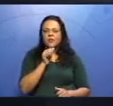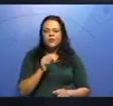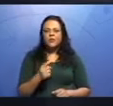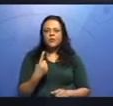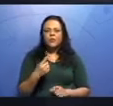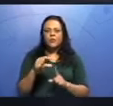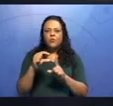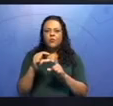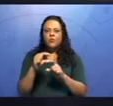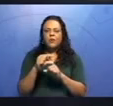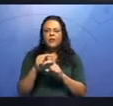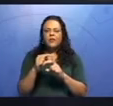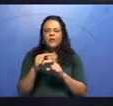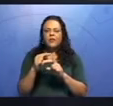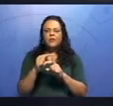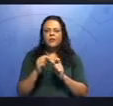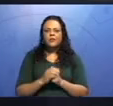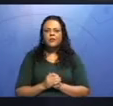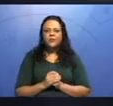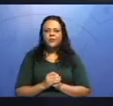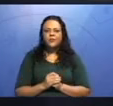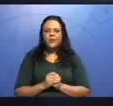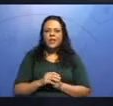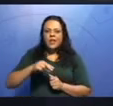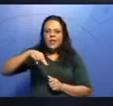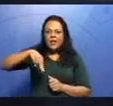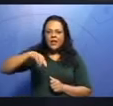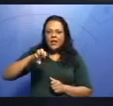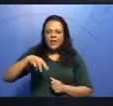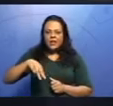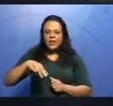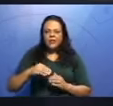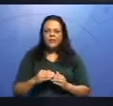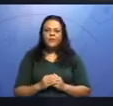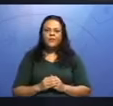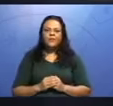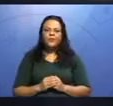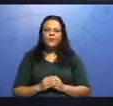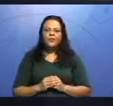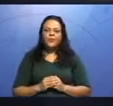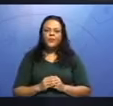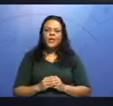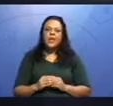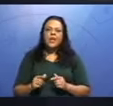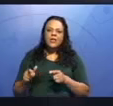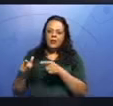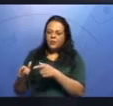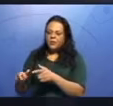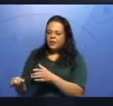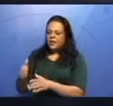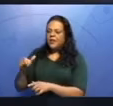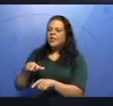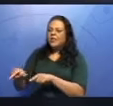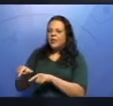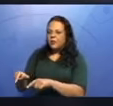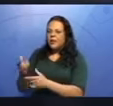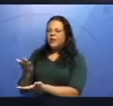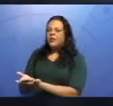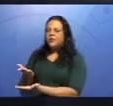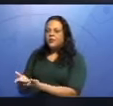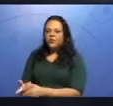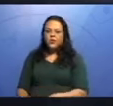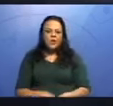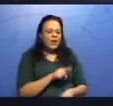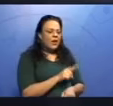sequência: trabalhar e estudar. No segundo, que ele diz que o rapaz não trabalha nem estuda, uma